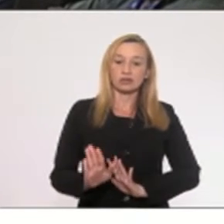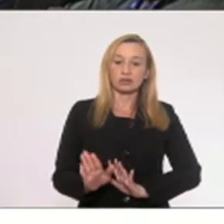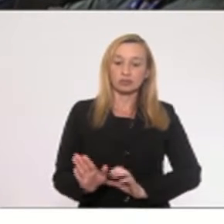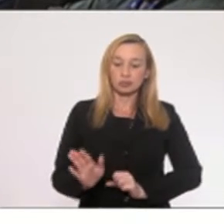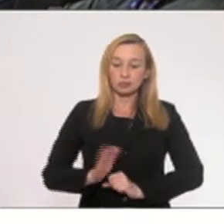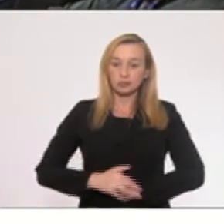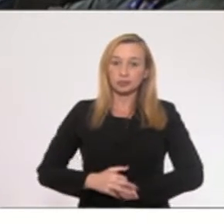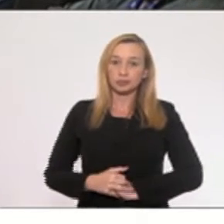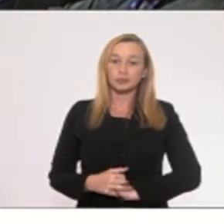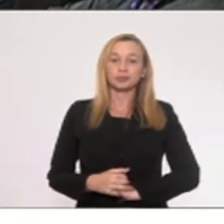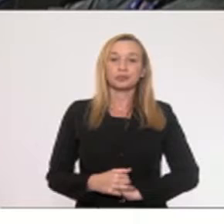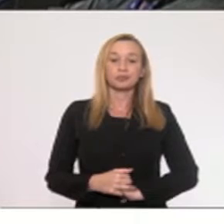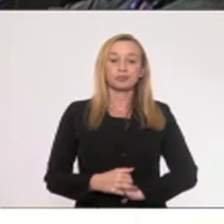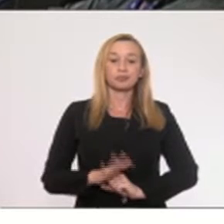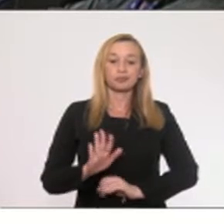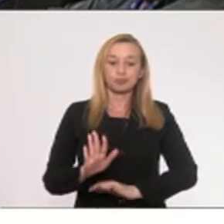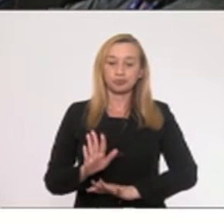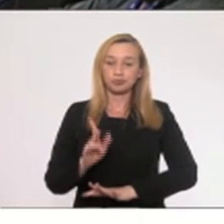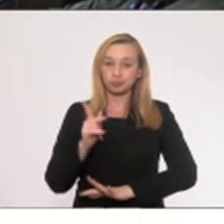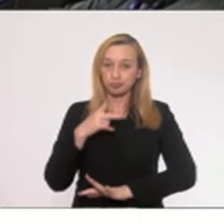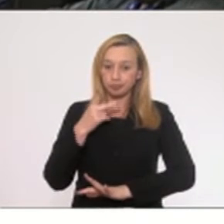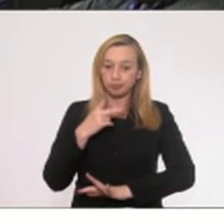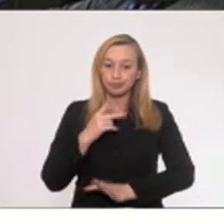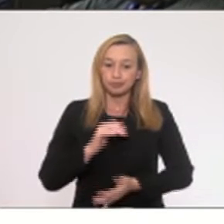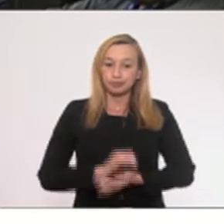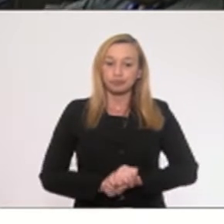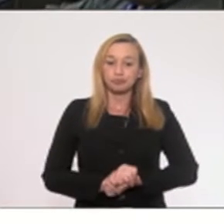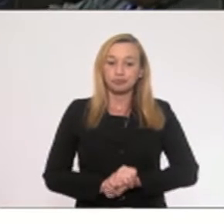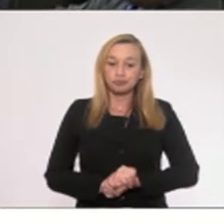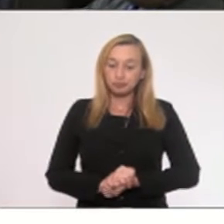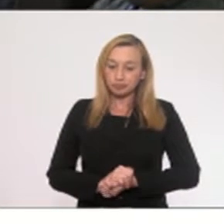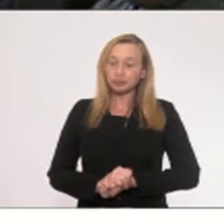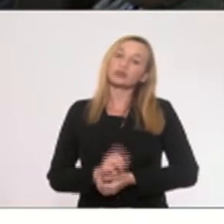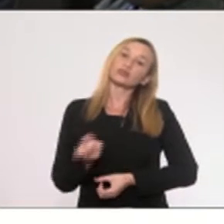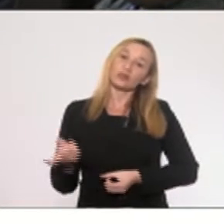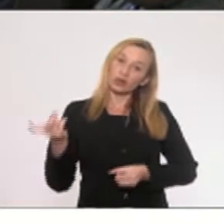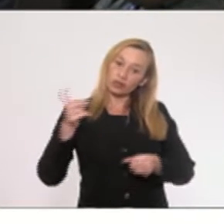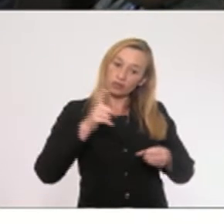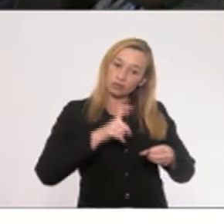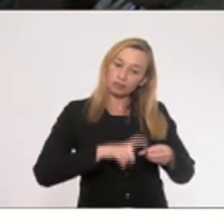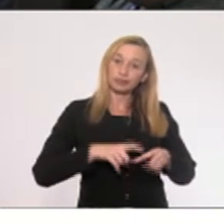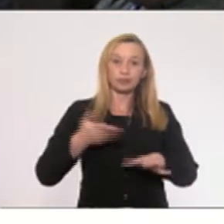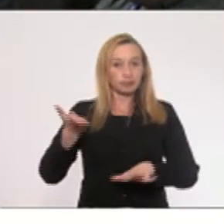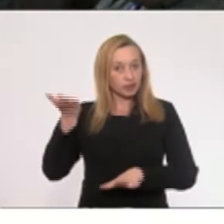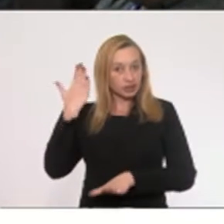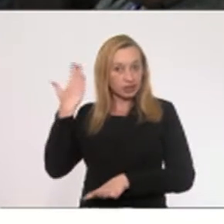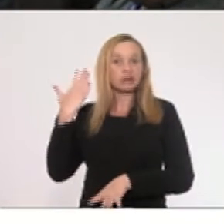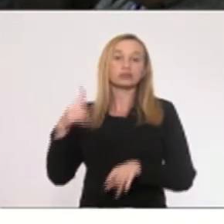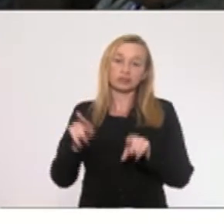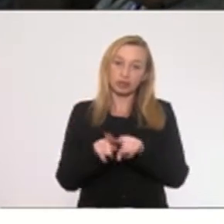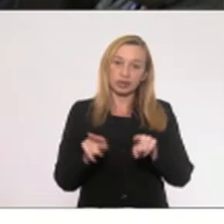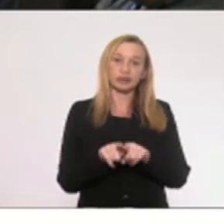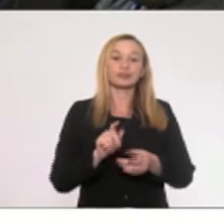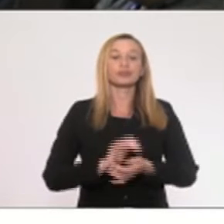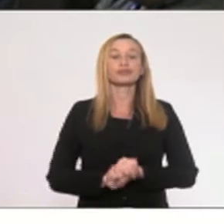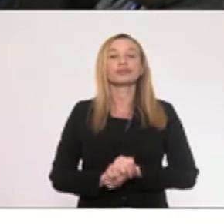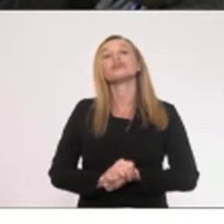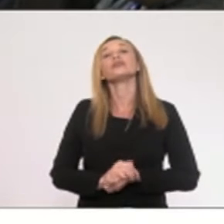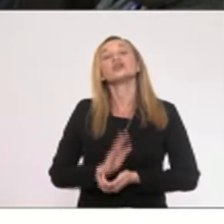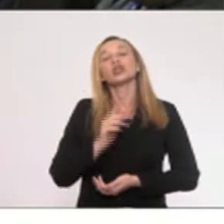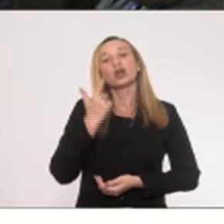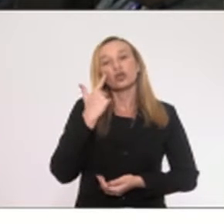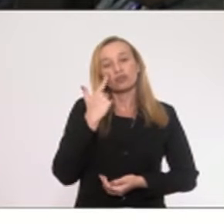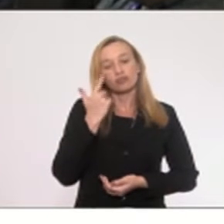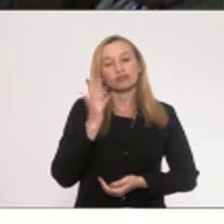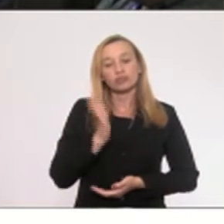vontade. Olha só, vou também voltar ao passado. Eu já vi